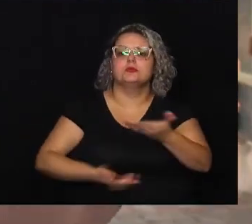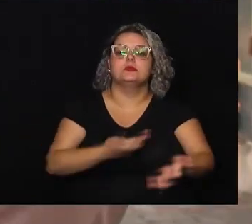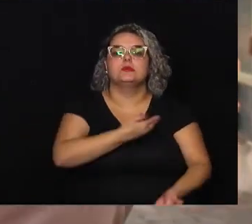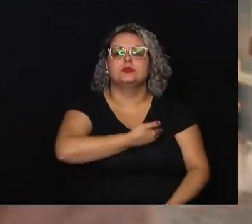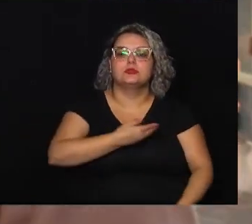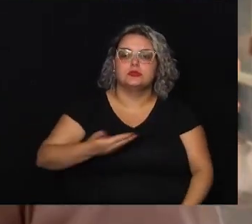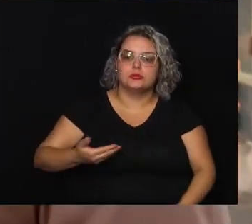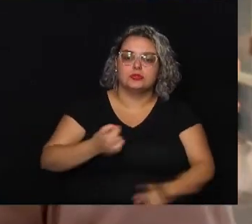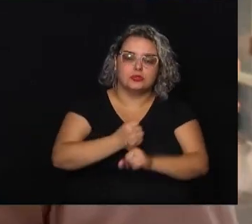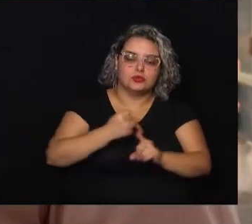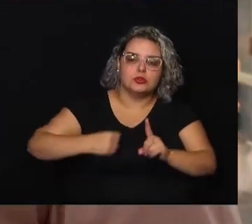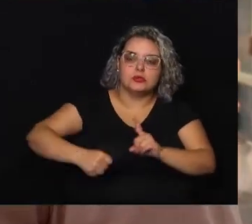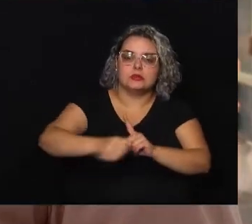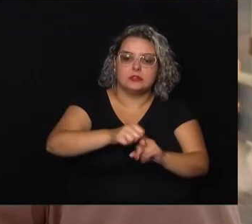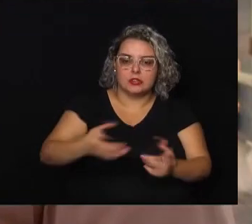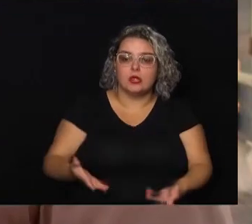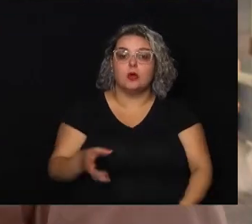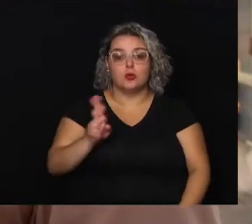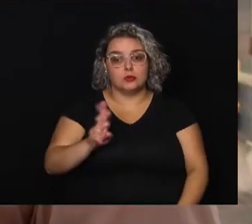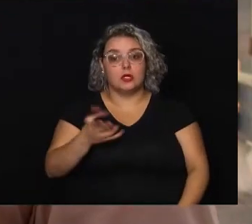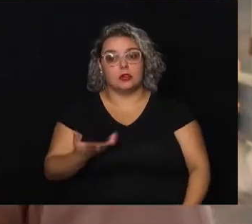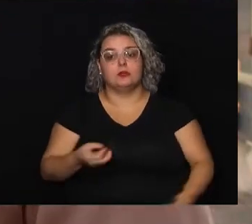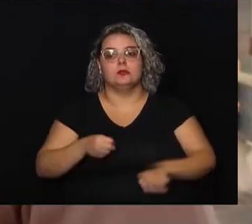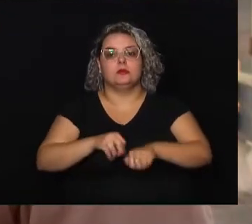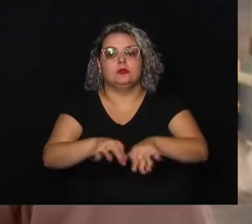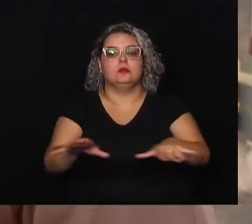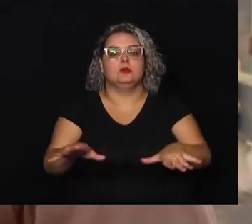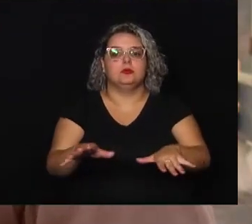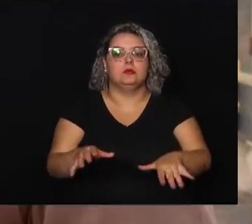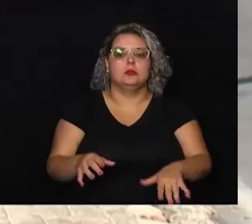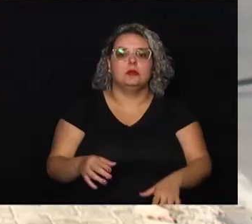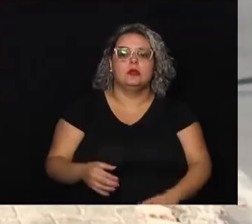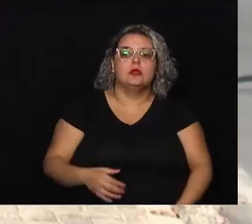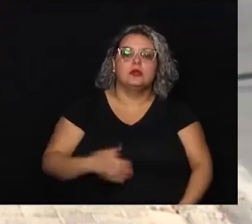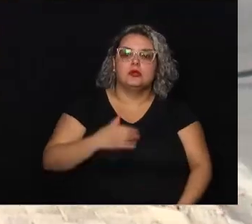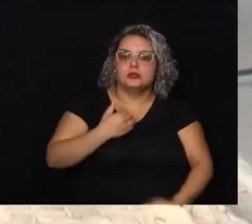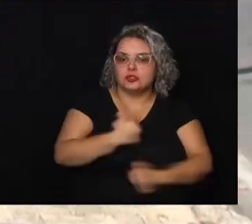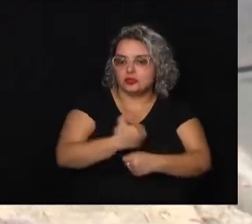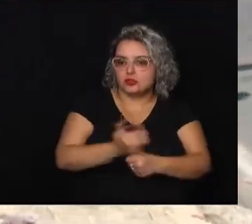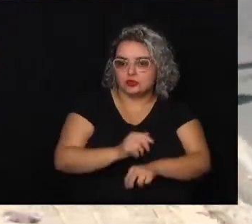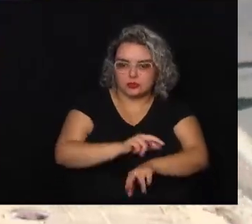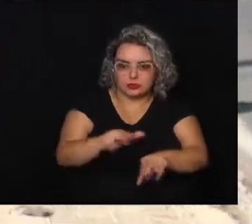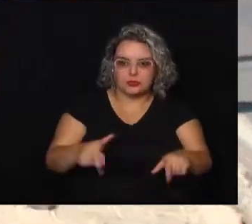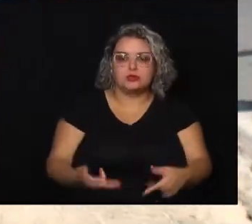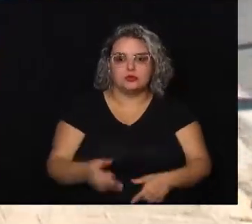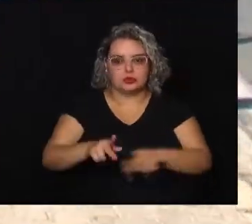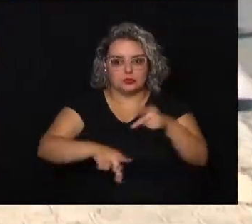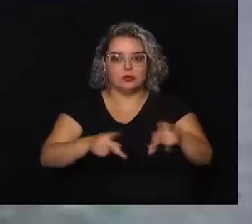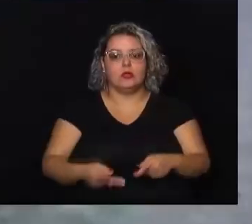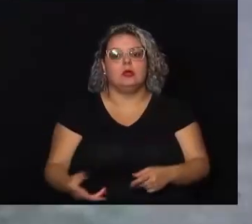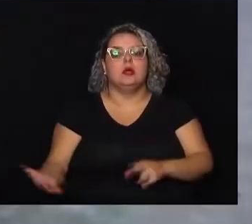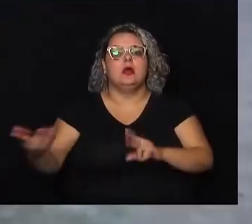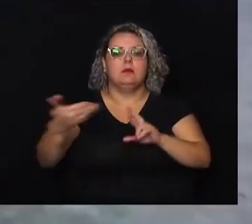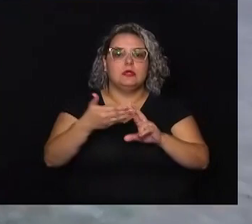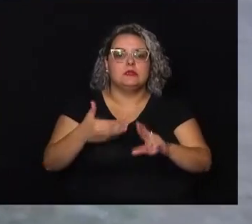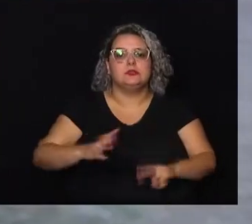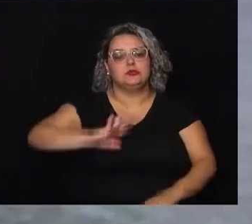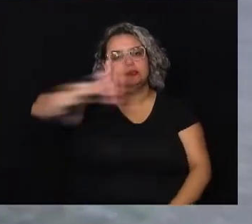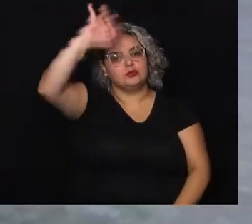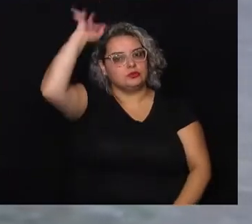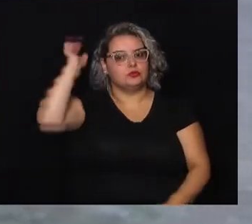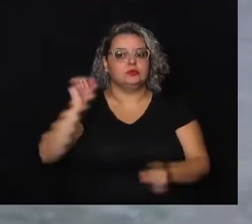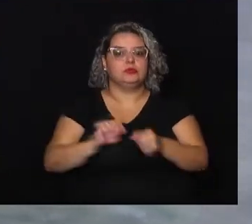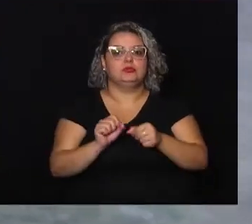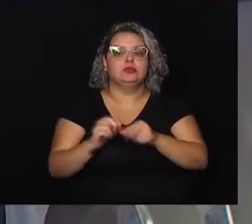que são usados aqui hoje, que é a distribuição de verduras para a população. Representantes do Corpo de Bombeiros fizeram a vistoria